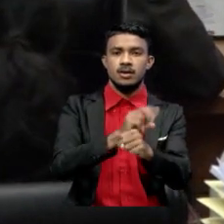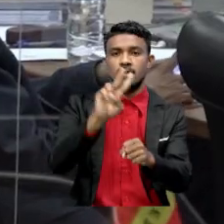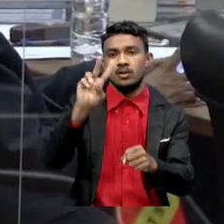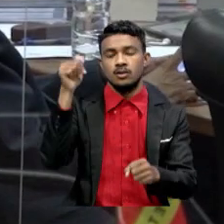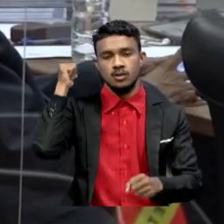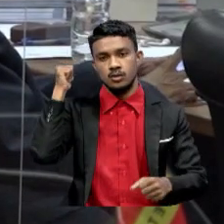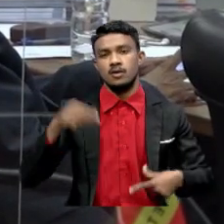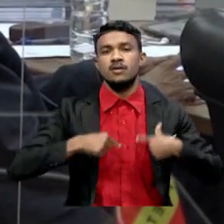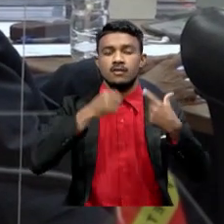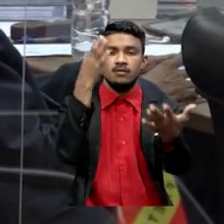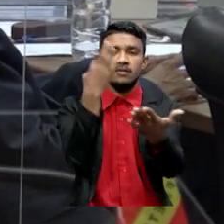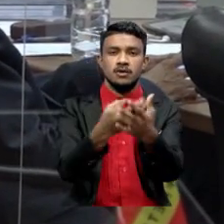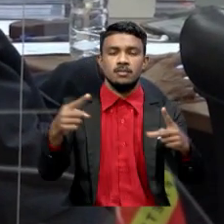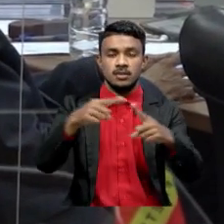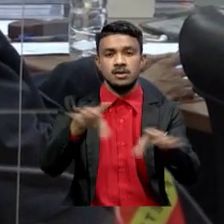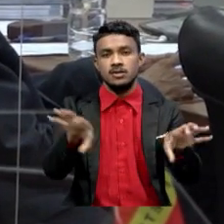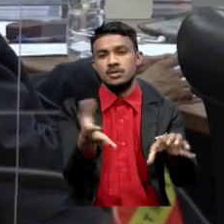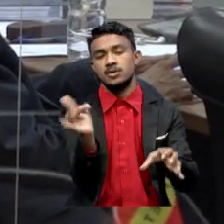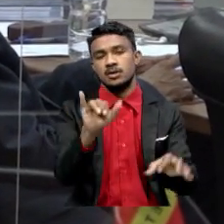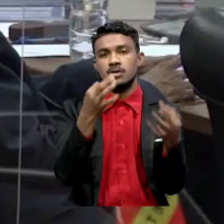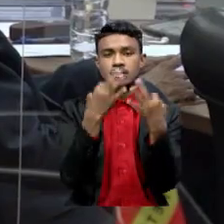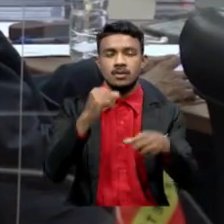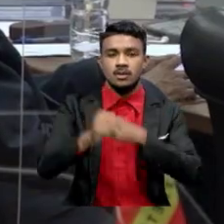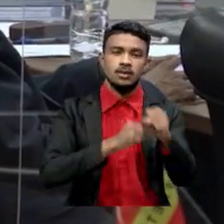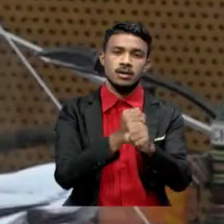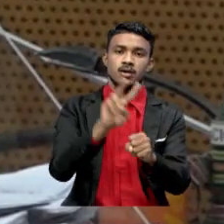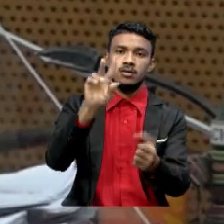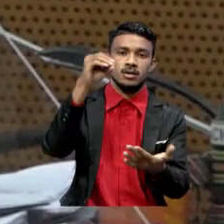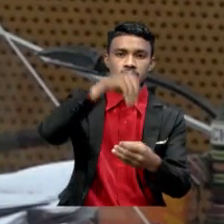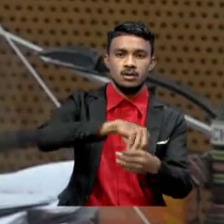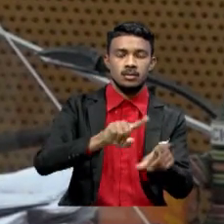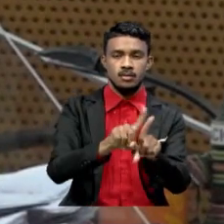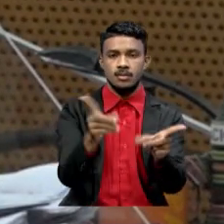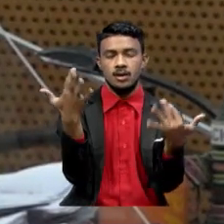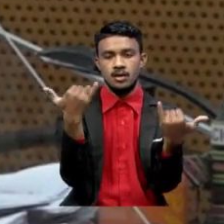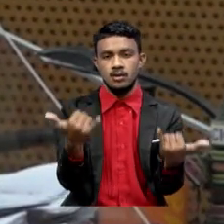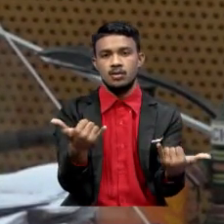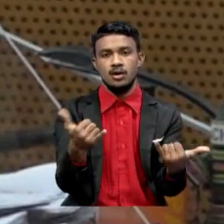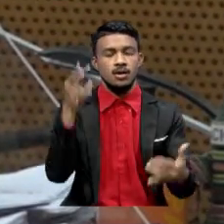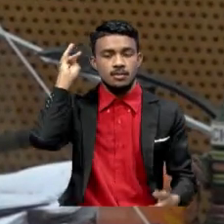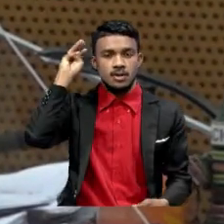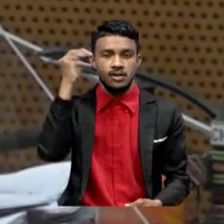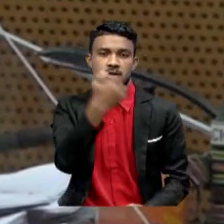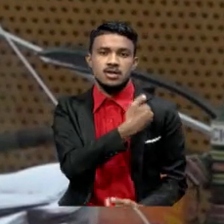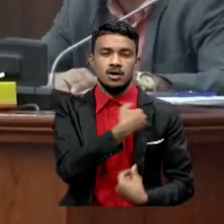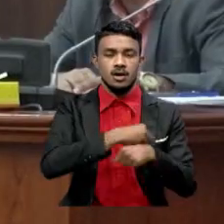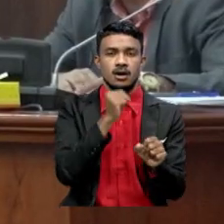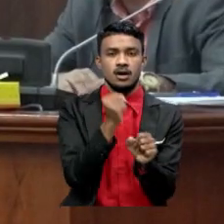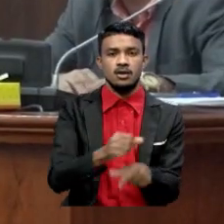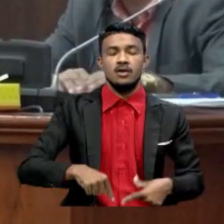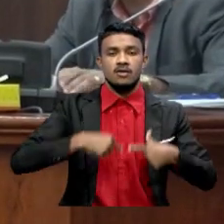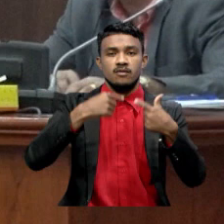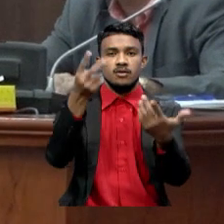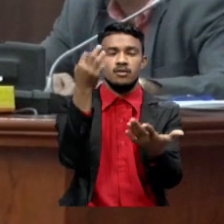atu financia ba projeto refere ba tinan rua nelarang, mai be to agora ministério sedau halo transferência